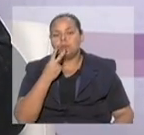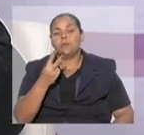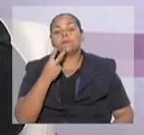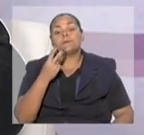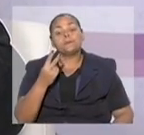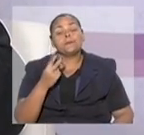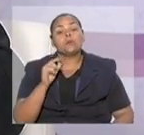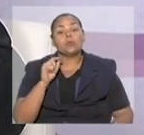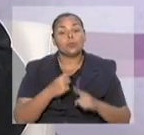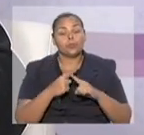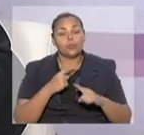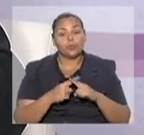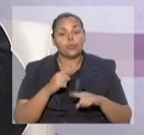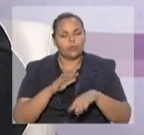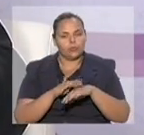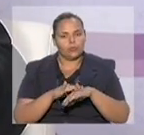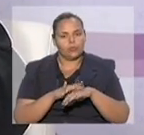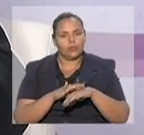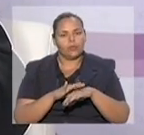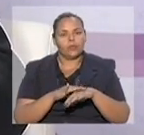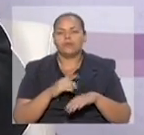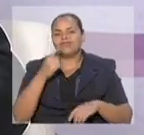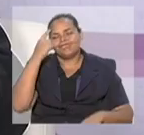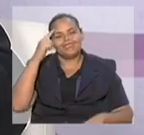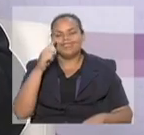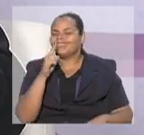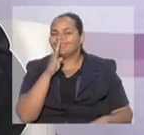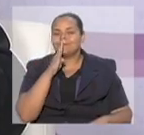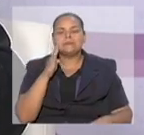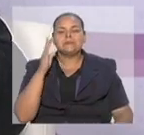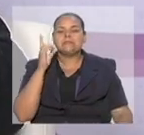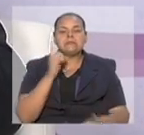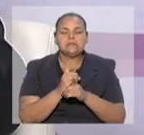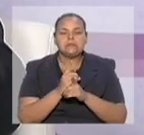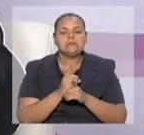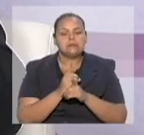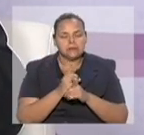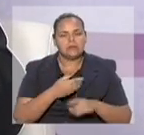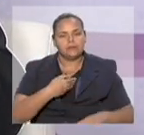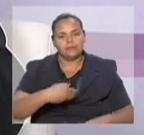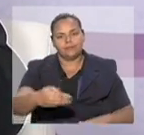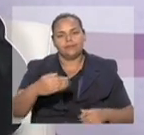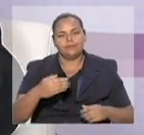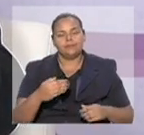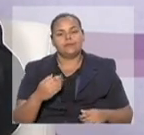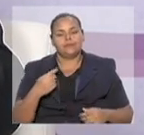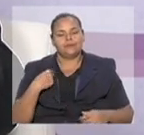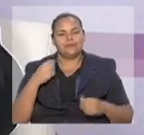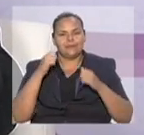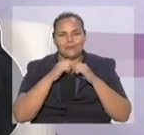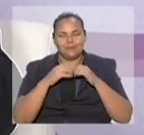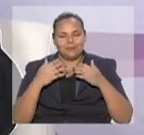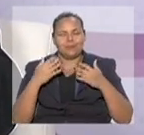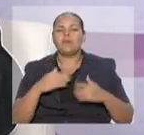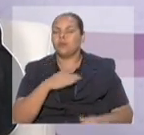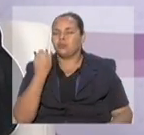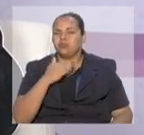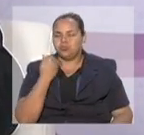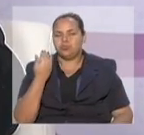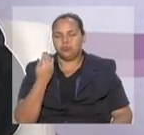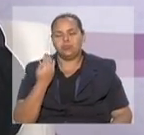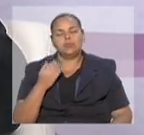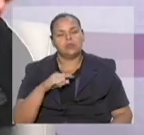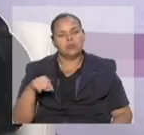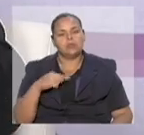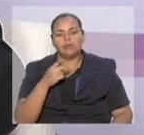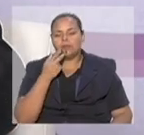né? Porque é uma doença silenciosa, na maioria das vezes quando você descobre está avançada e proporcionalmente ao número de casos é o câncer que mais mata.